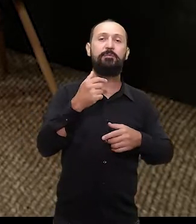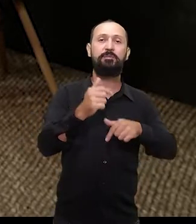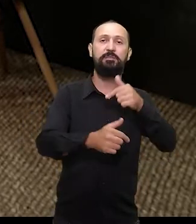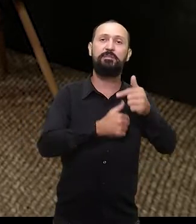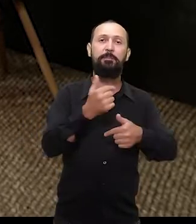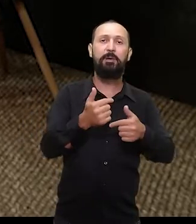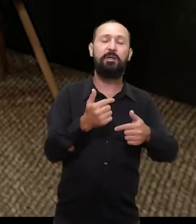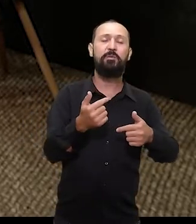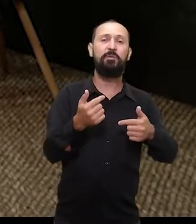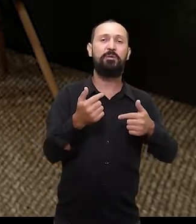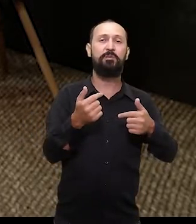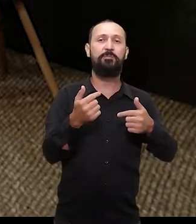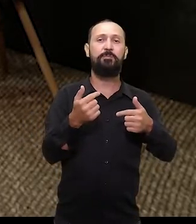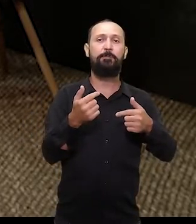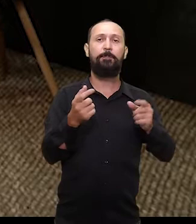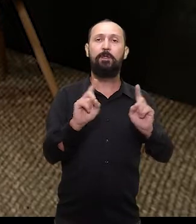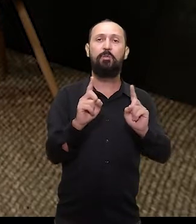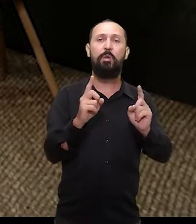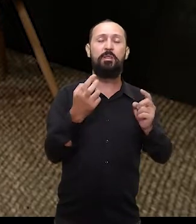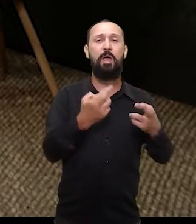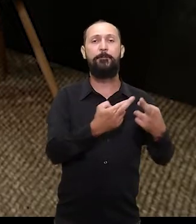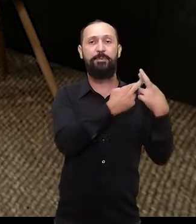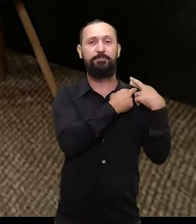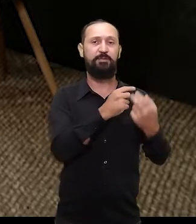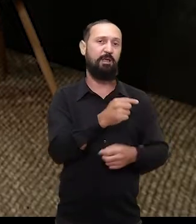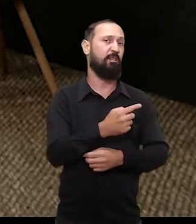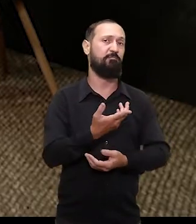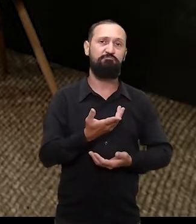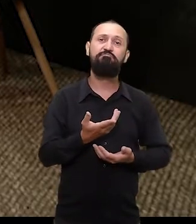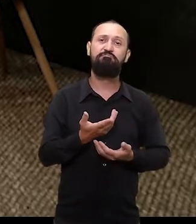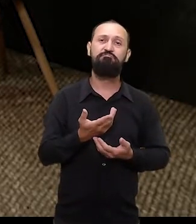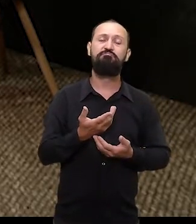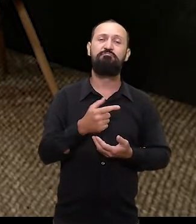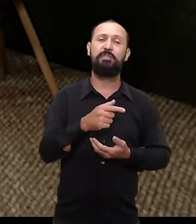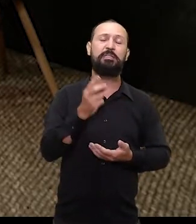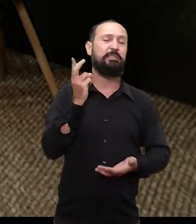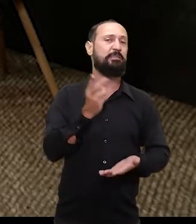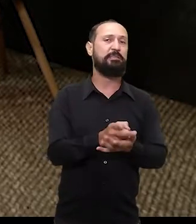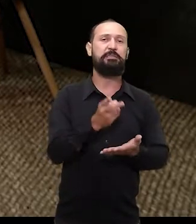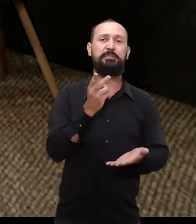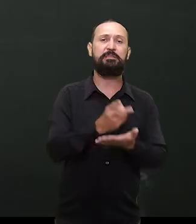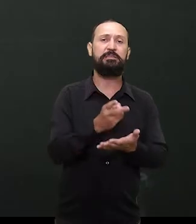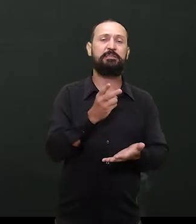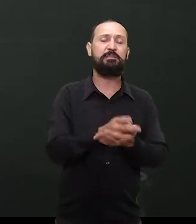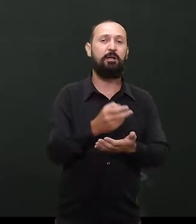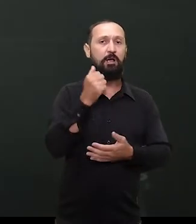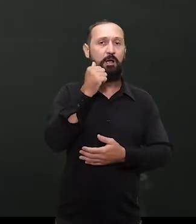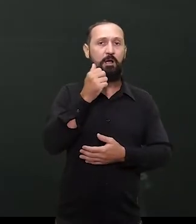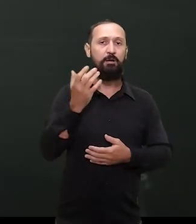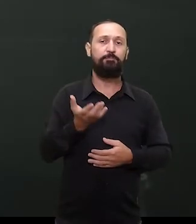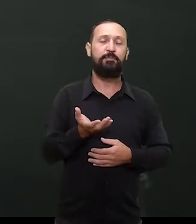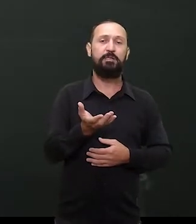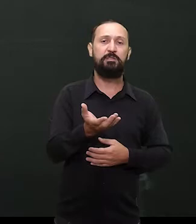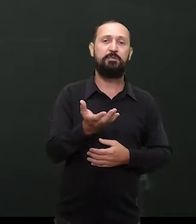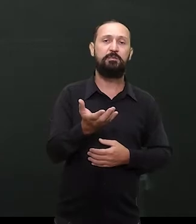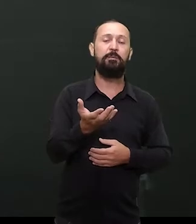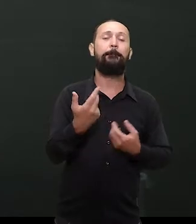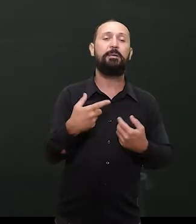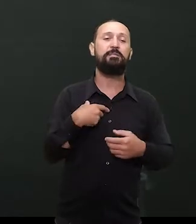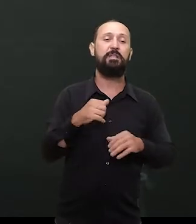com que ela fizesse coisas que não eram é da sua função e aí constantemente a garçonete